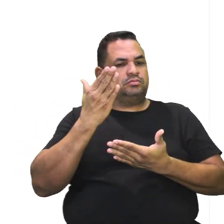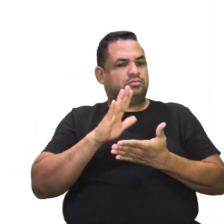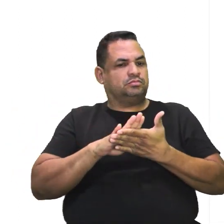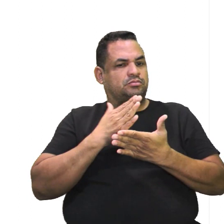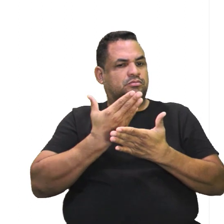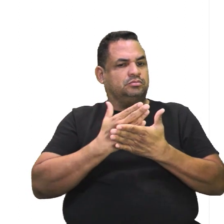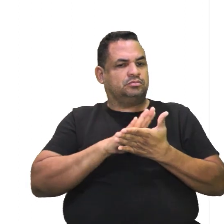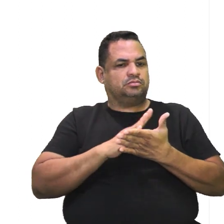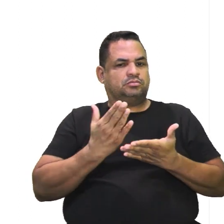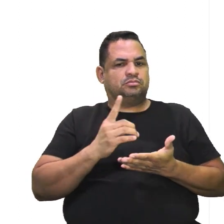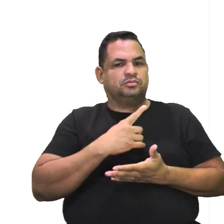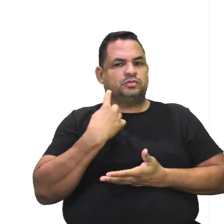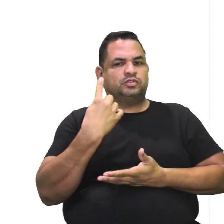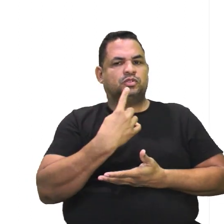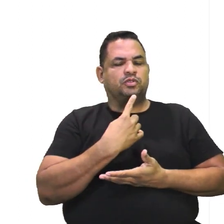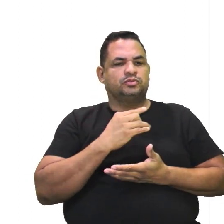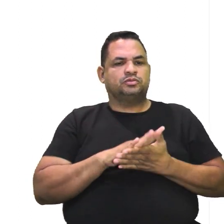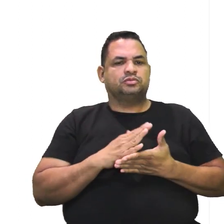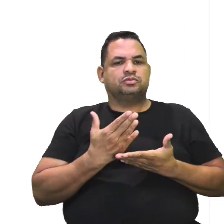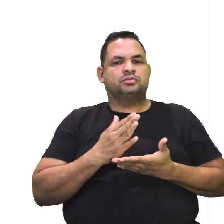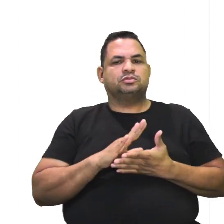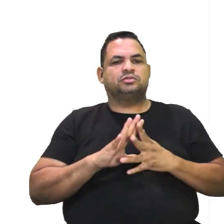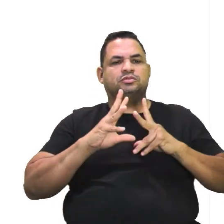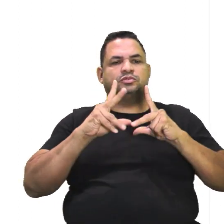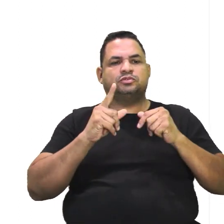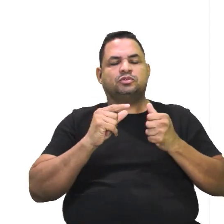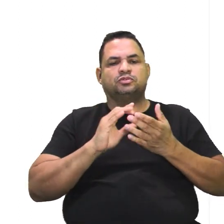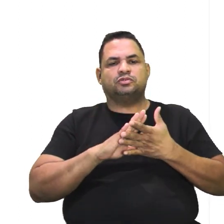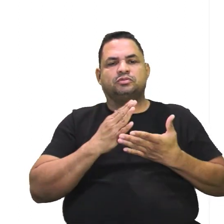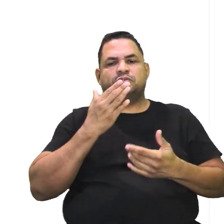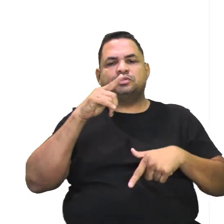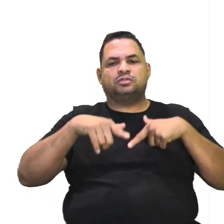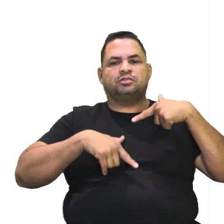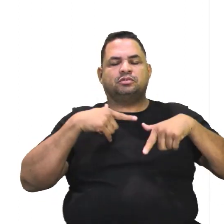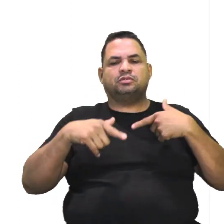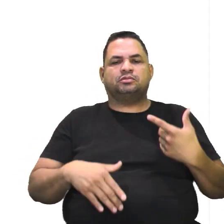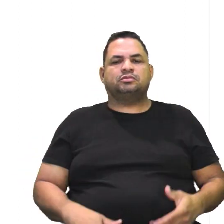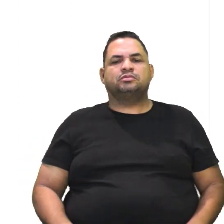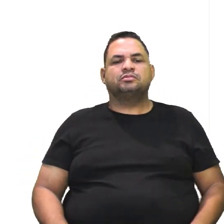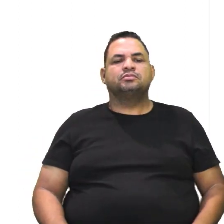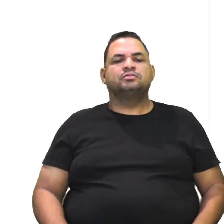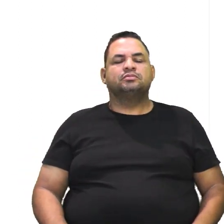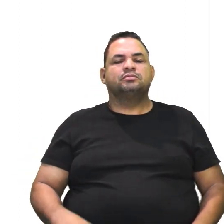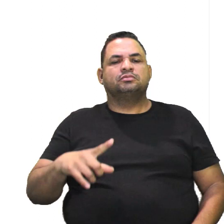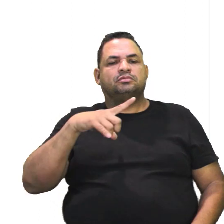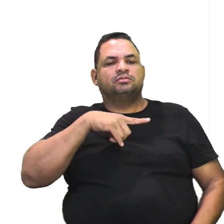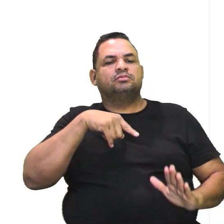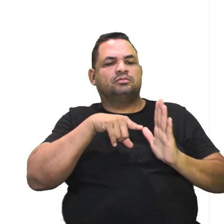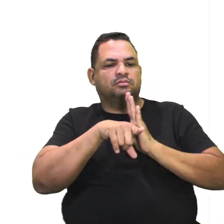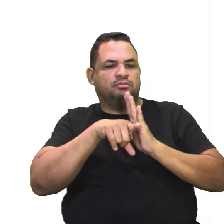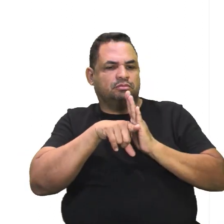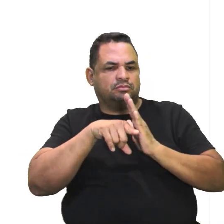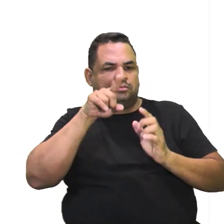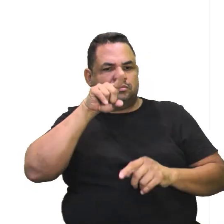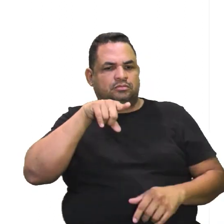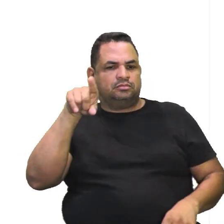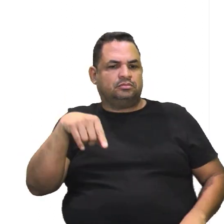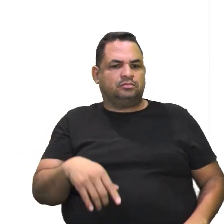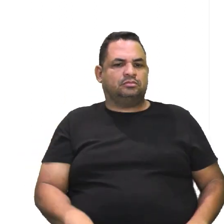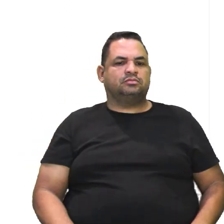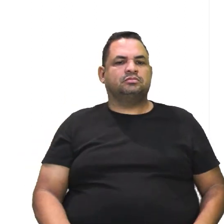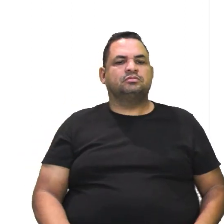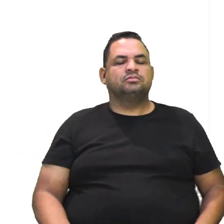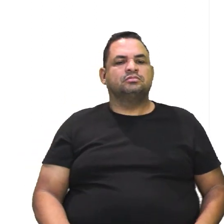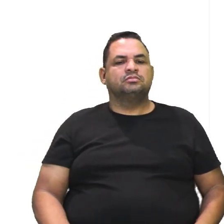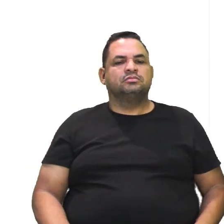que somente trabalham. São os jovens que trabalham. E aí, claro que a gente tem que analisar o gráfico, né? Isso. Olha lá.